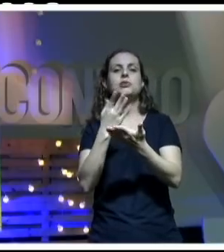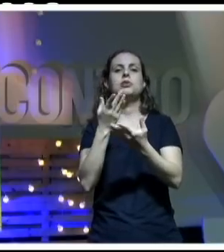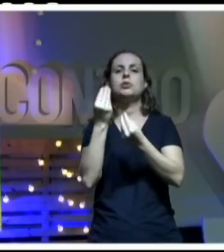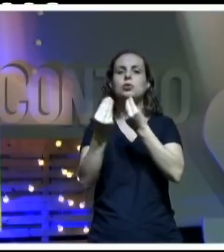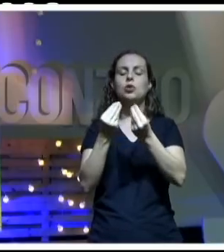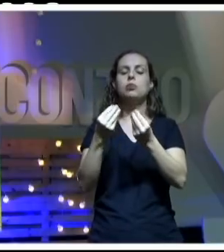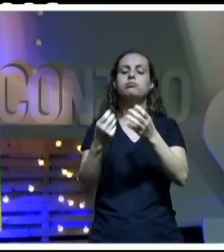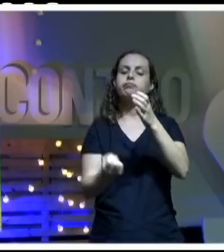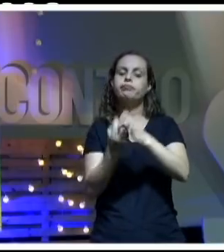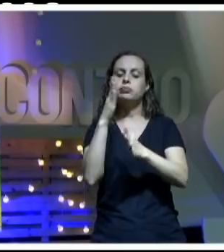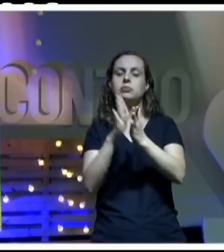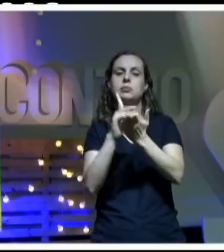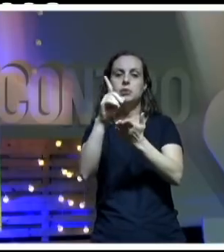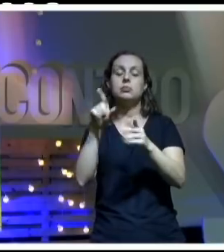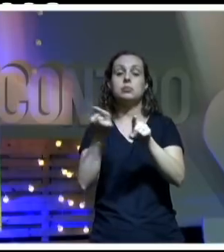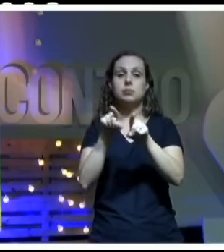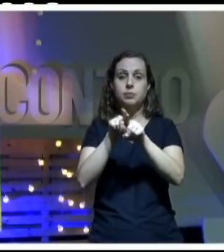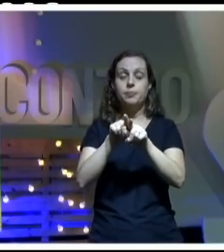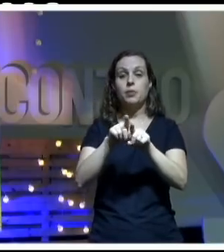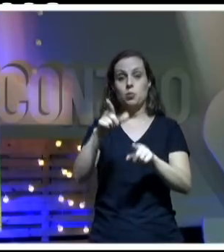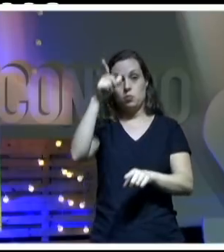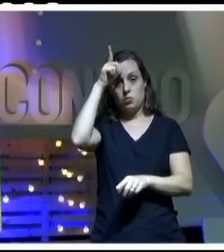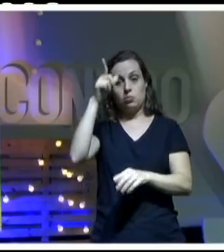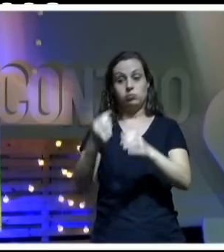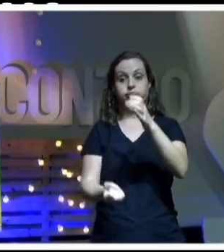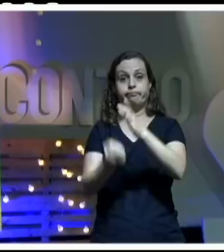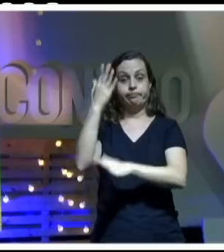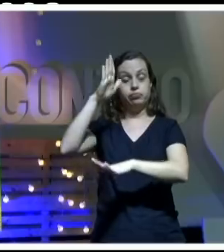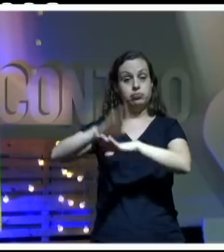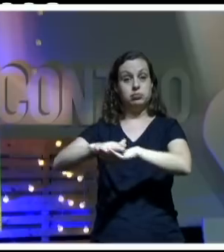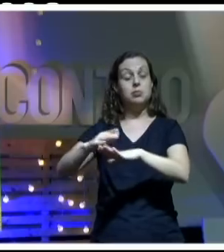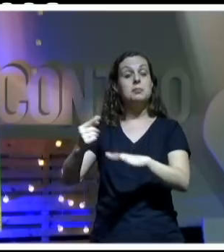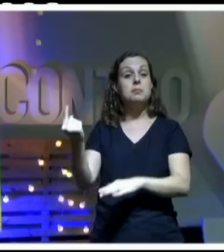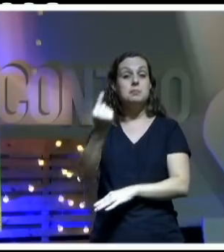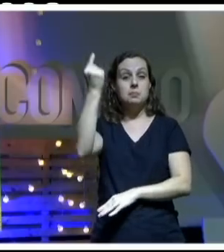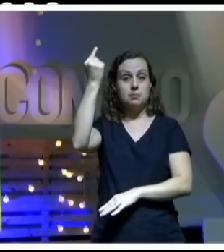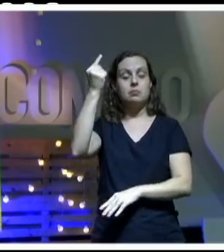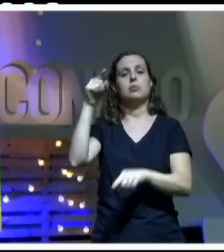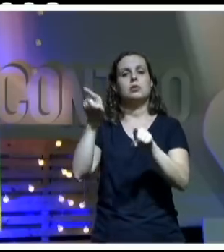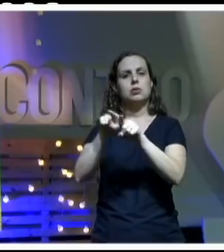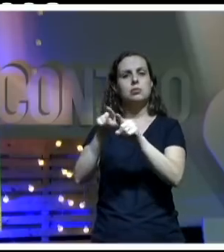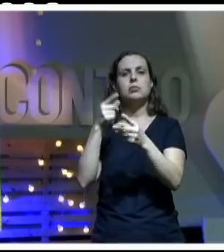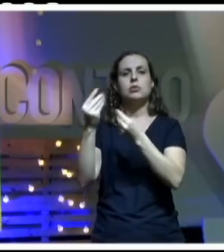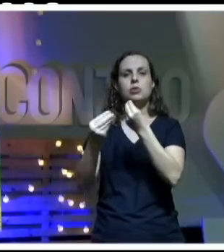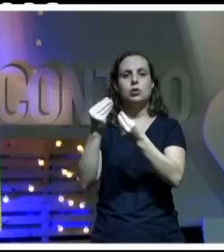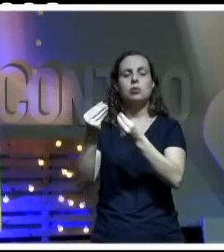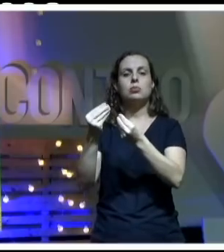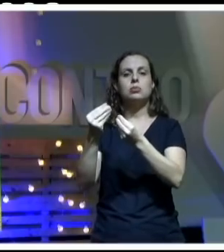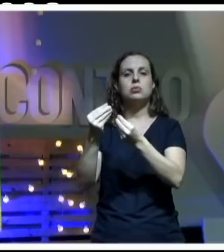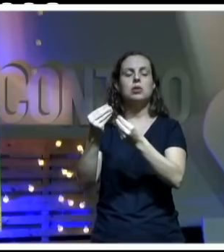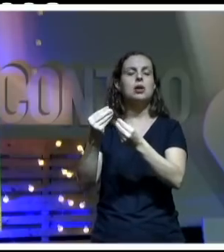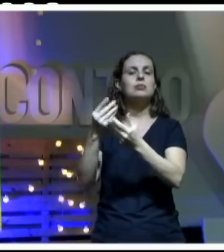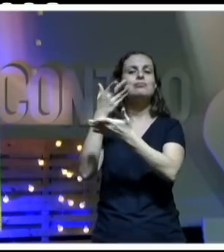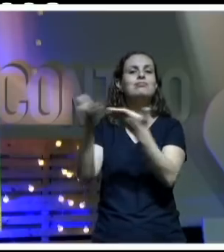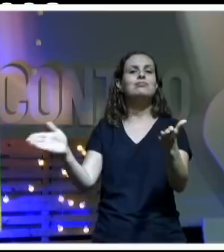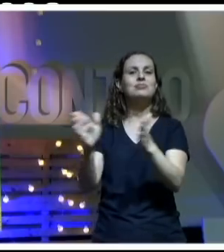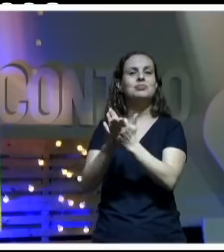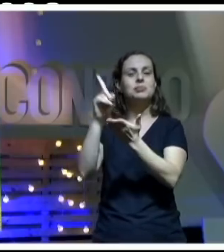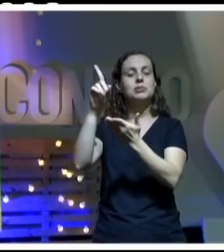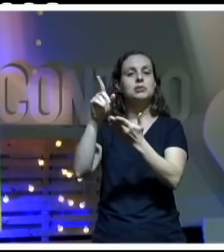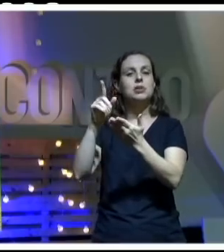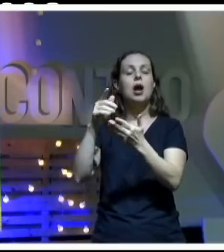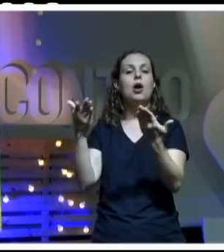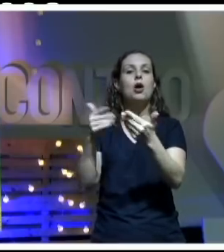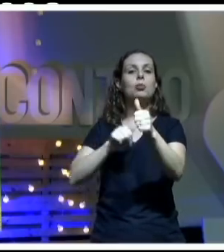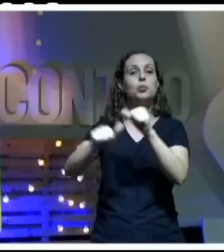bíblia os alemães que foram os primeiros a transformar à revelia de perderem a bíblia de vista transformar o estudo da